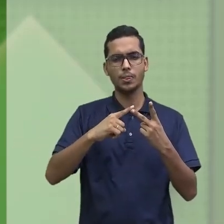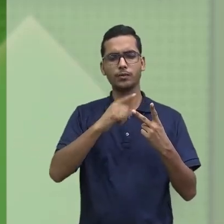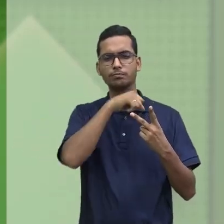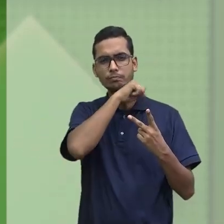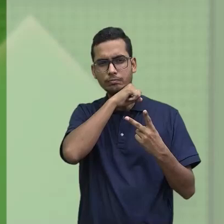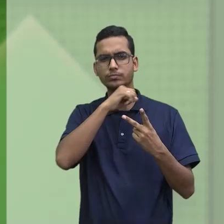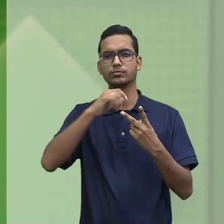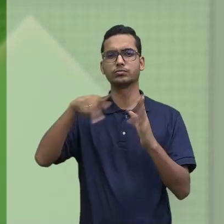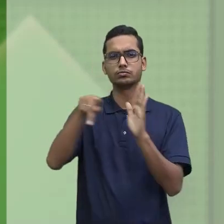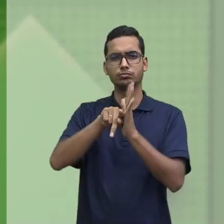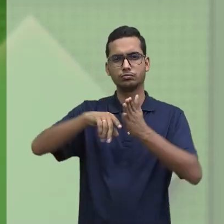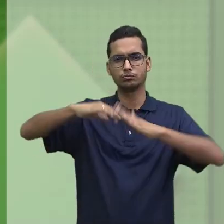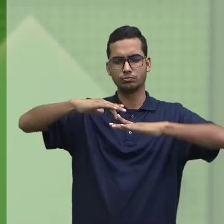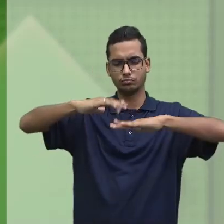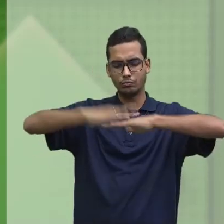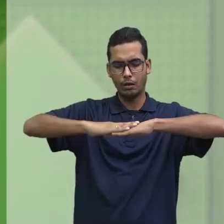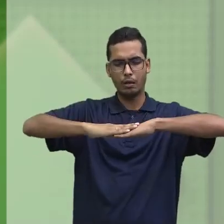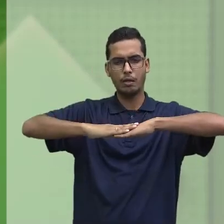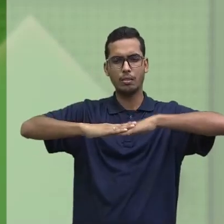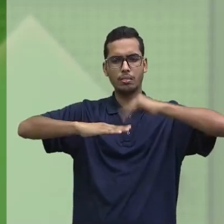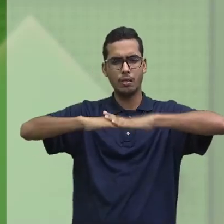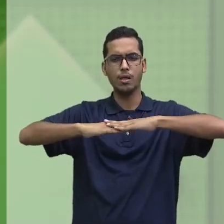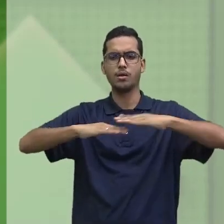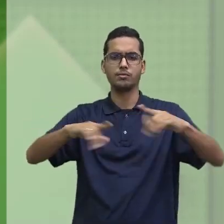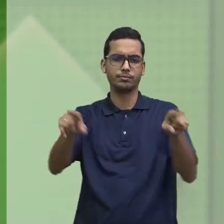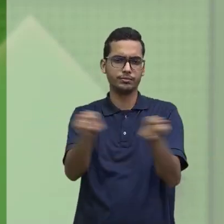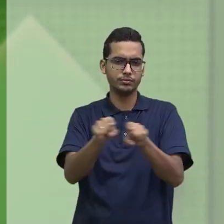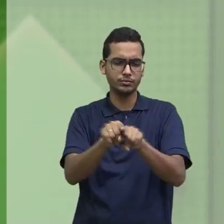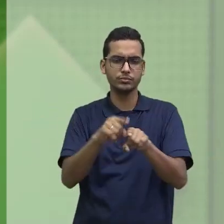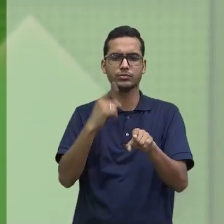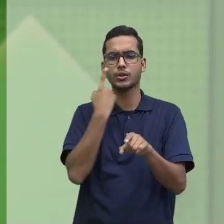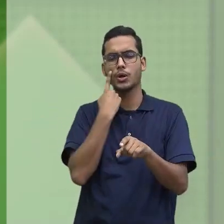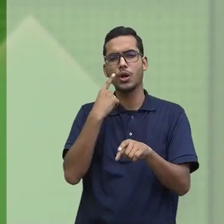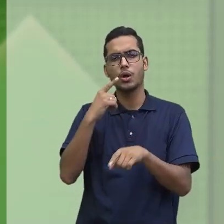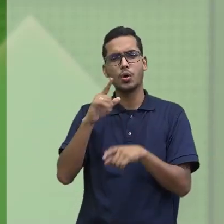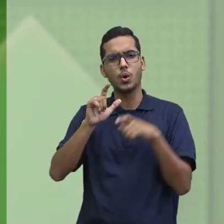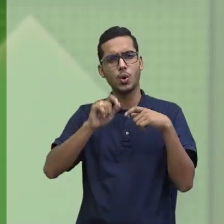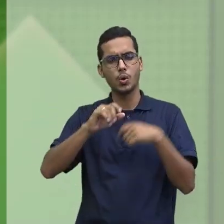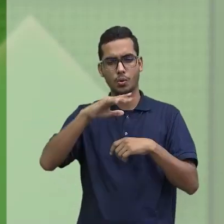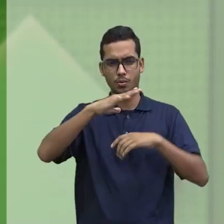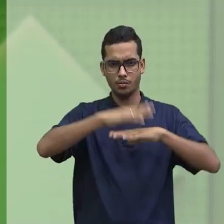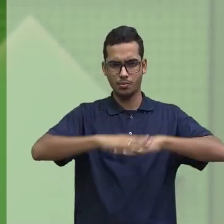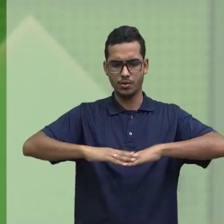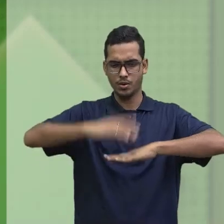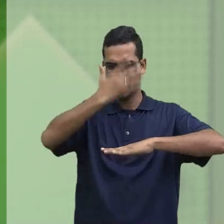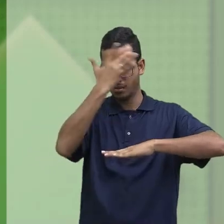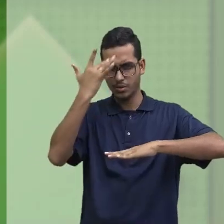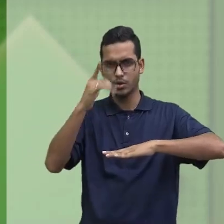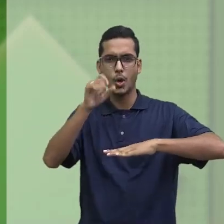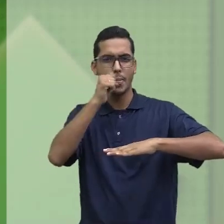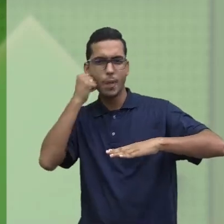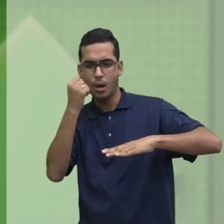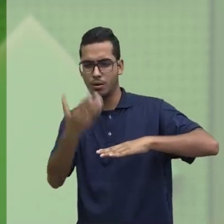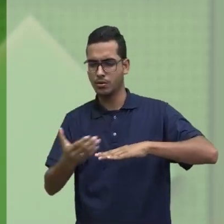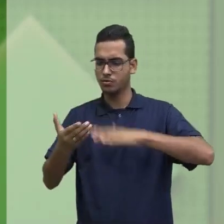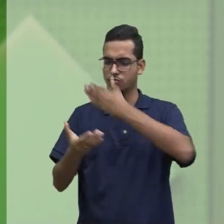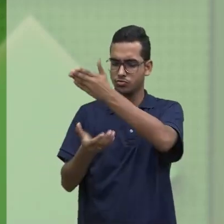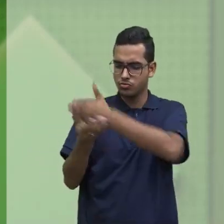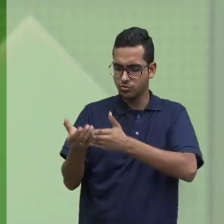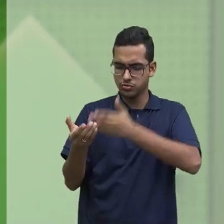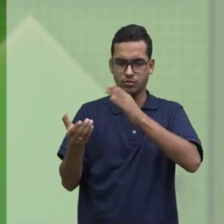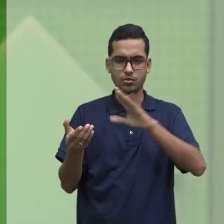saborosos, né? Todo mundo gosta de colocar ali no pão, no sanduíche, mas são alimentos ultraprocessados que passaram ali